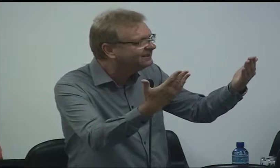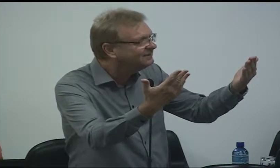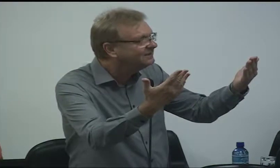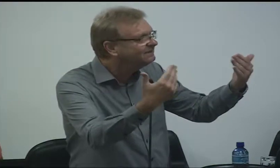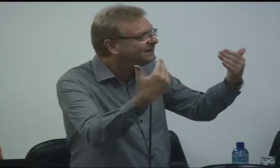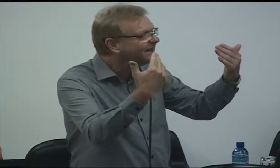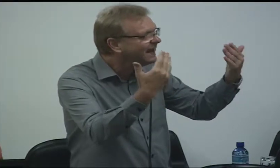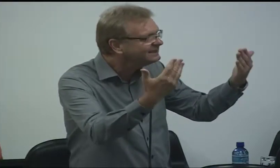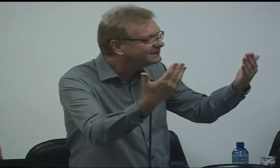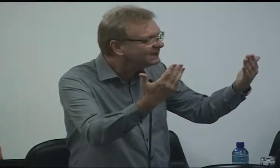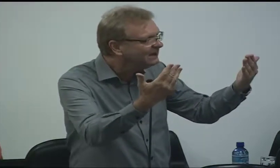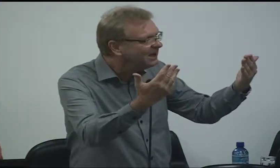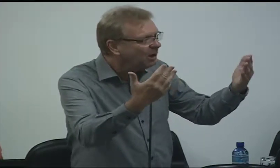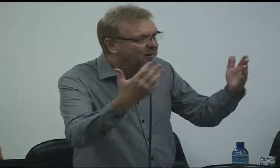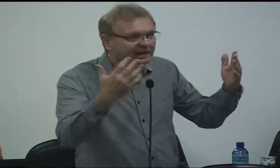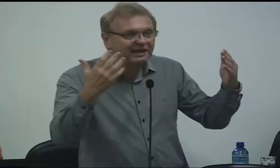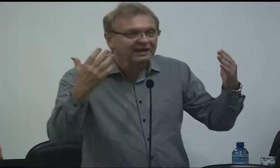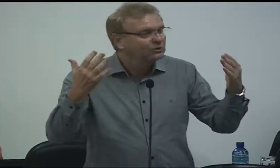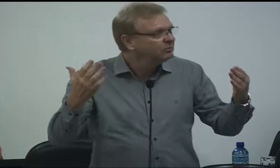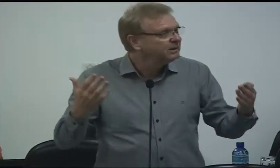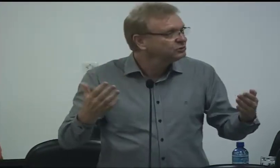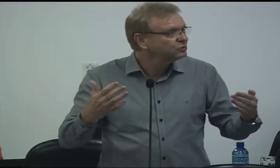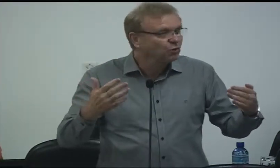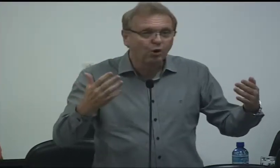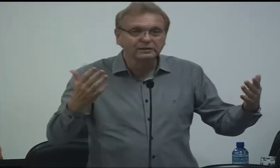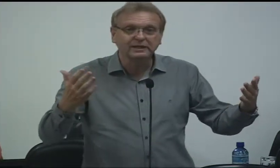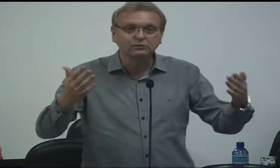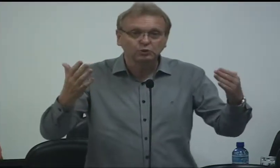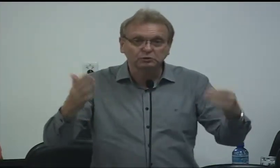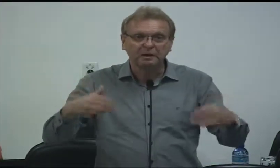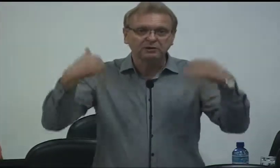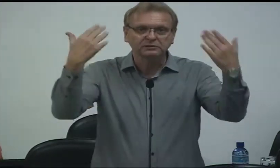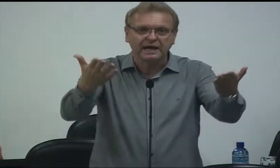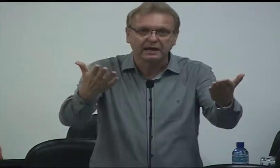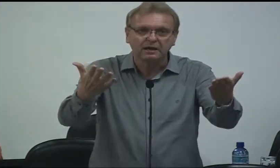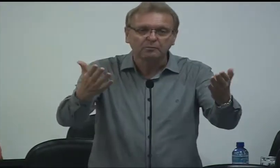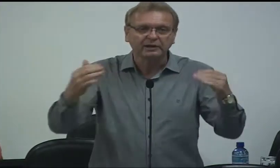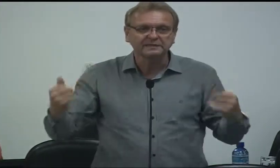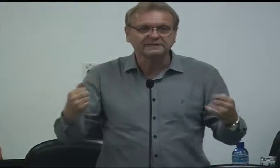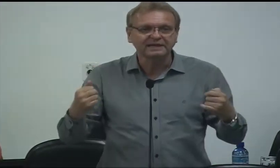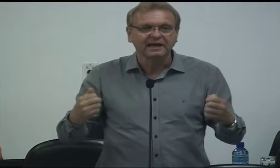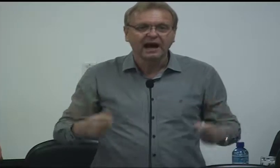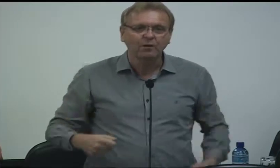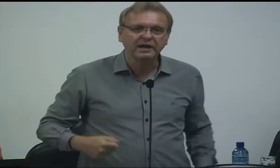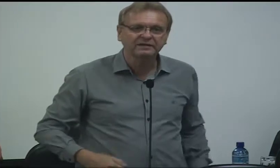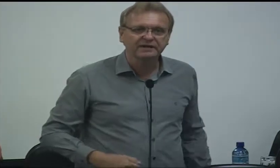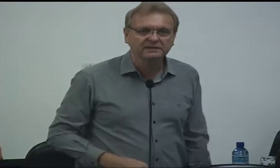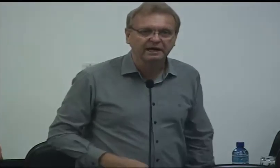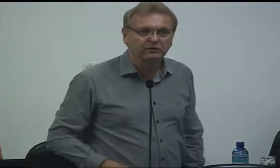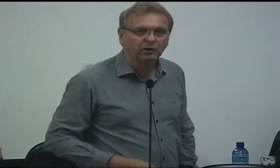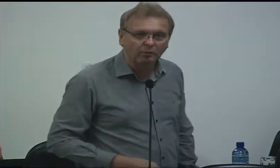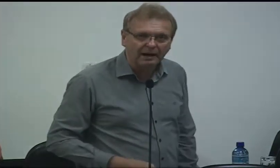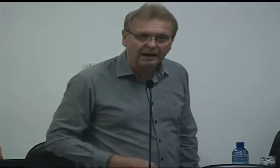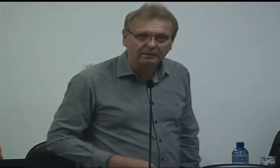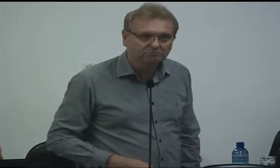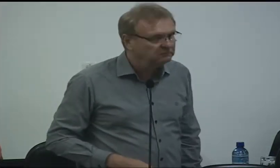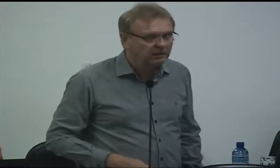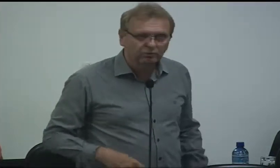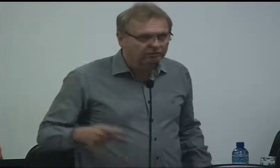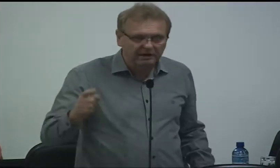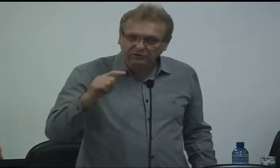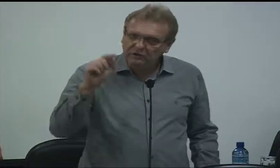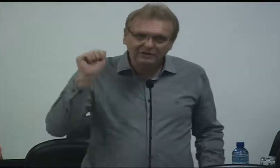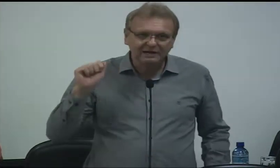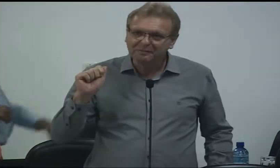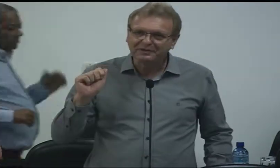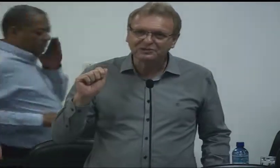graça, para que tomemos conta dos bancos dela. Porque se alguém estiver saindo e roubar, não